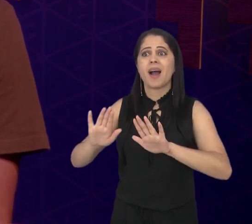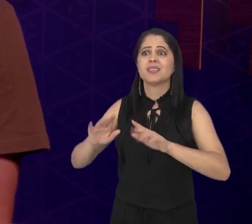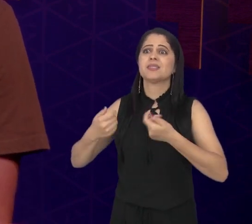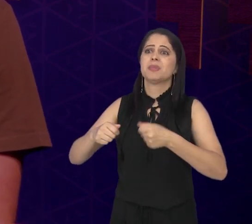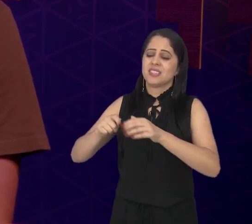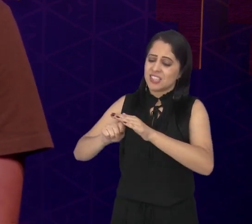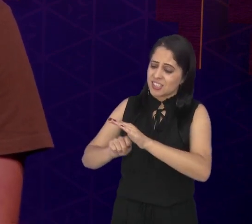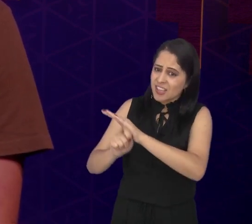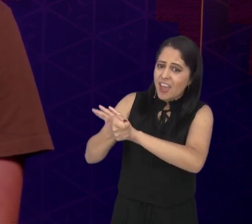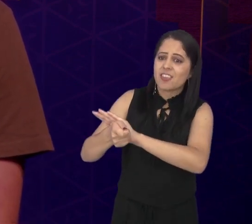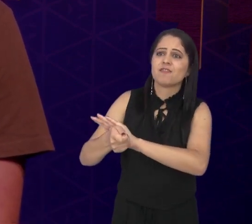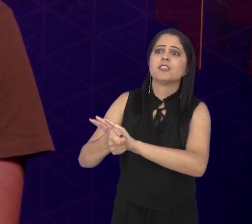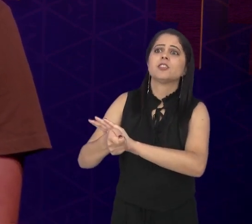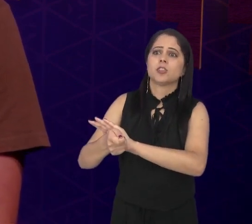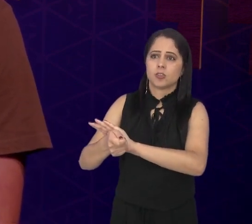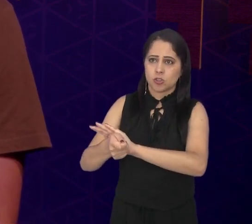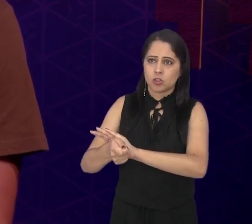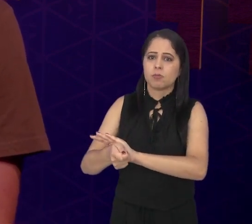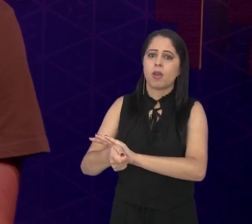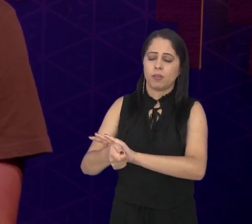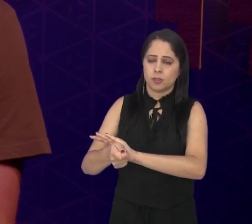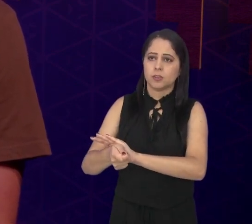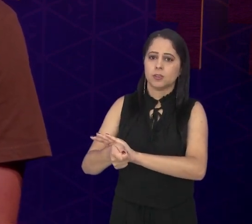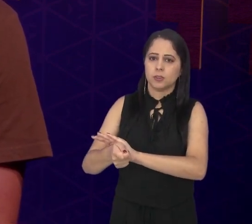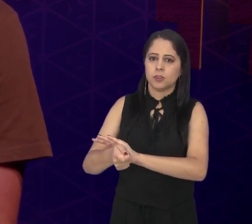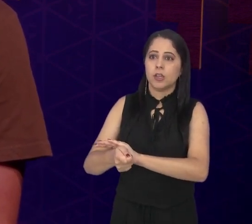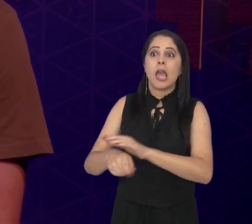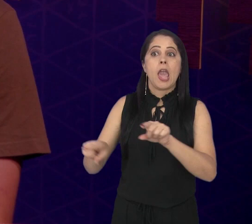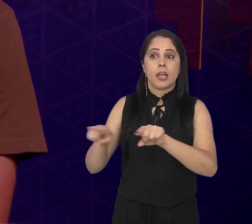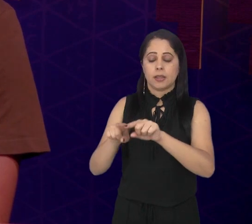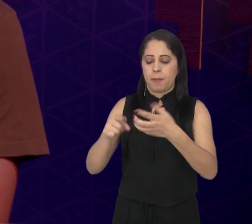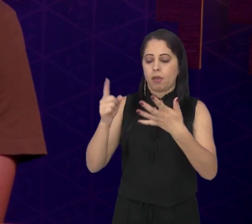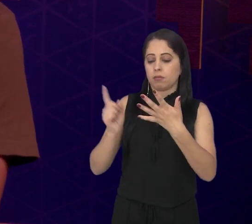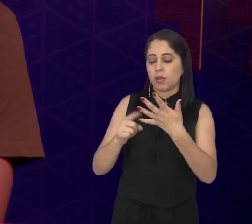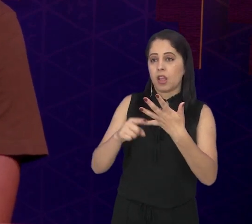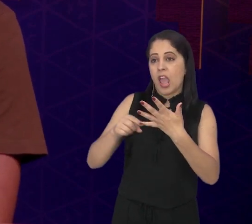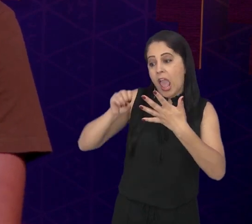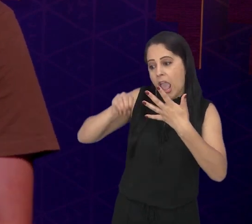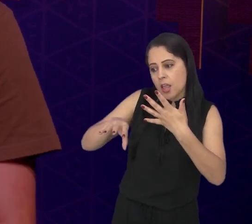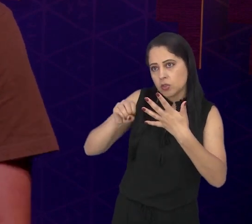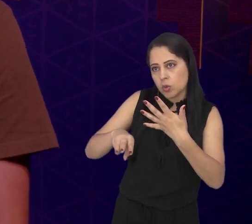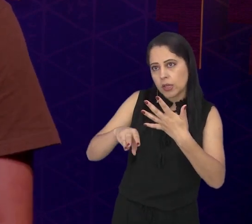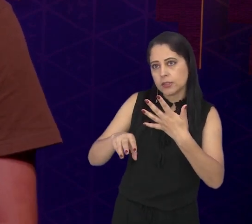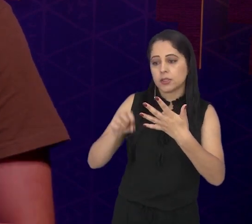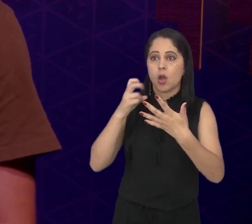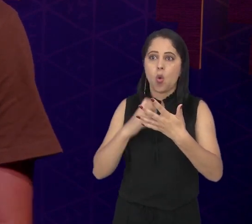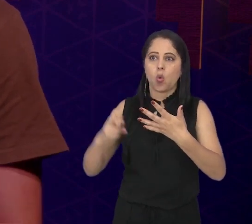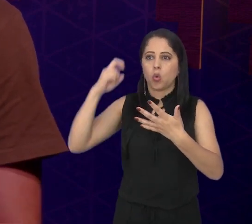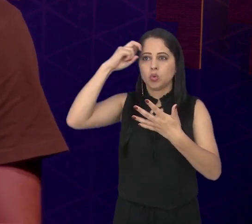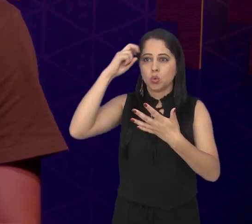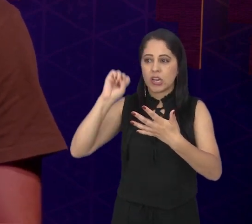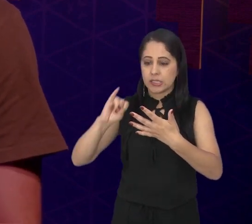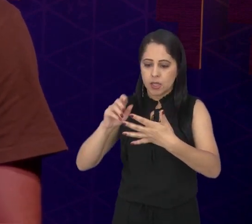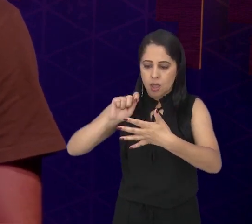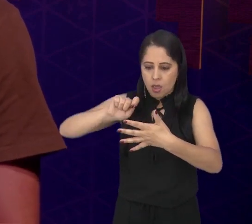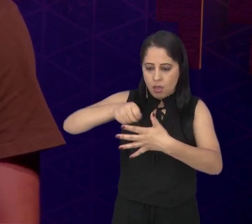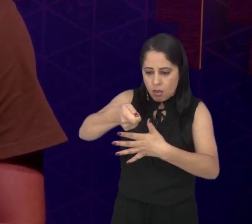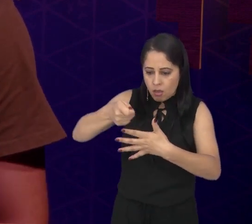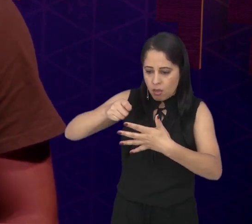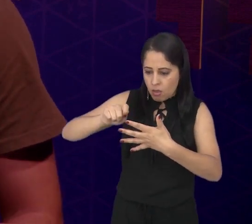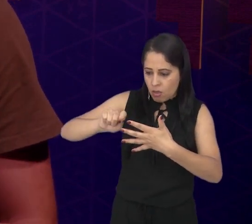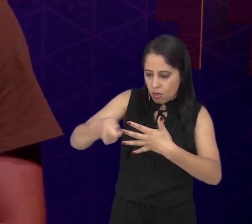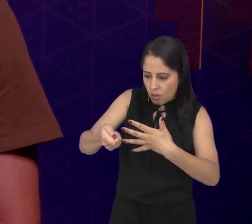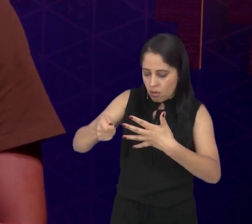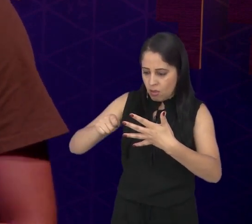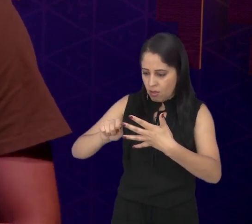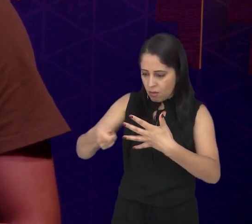investir, acreditar, em desenvolver essas coisas, né? Educação, cultura, que o Brasil tem tudo para crescer. E